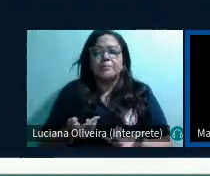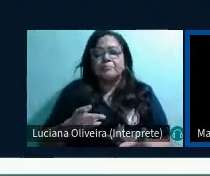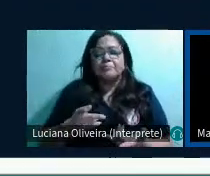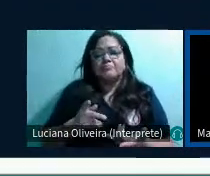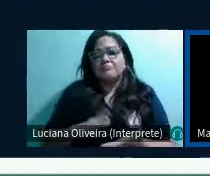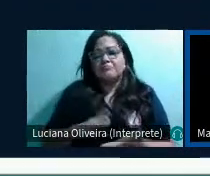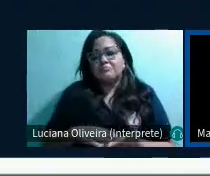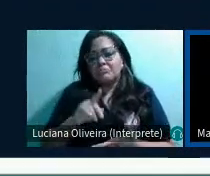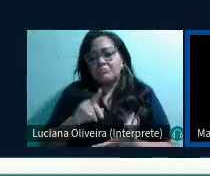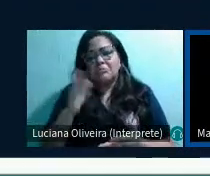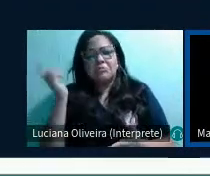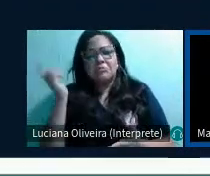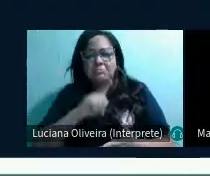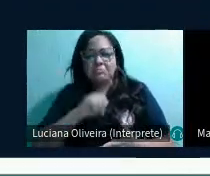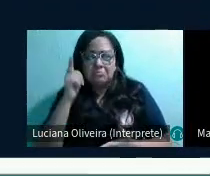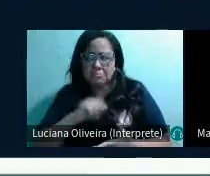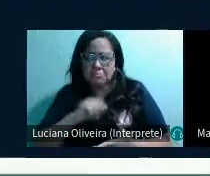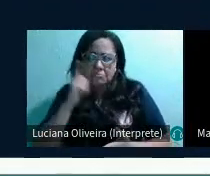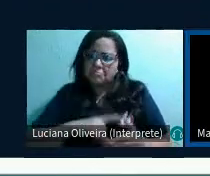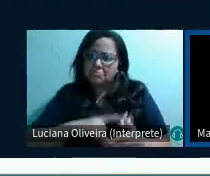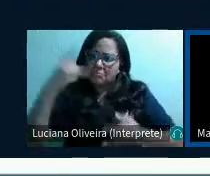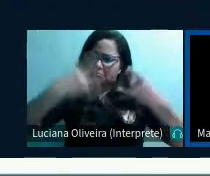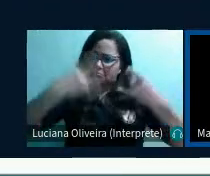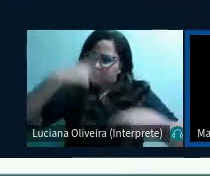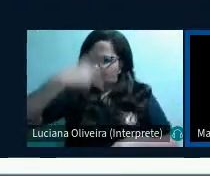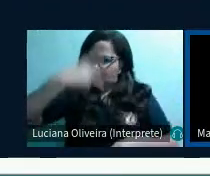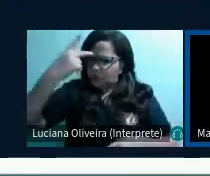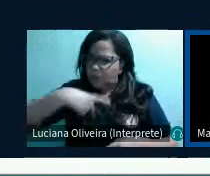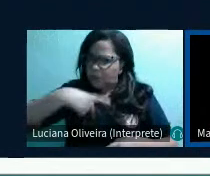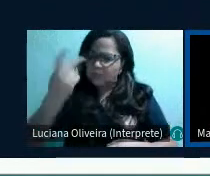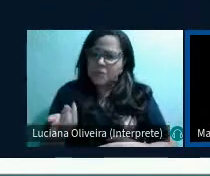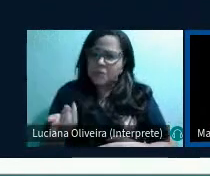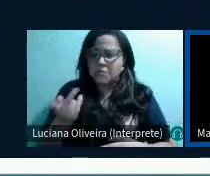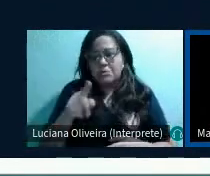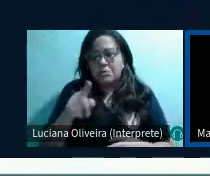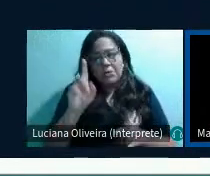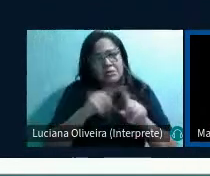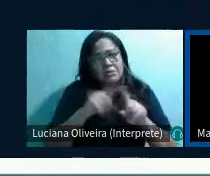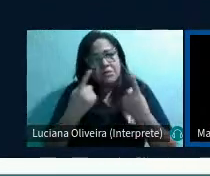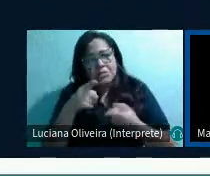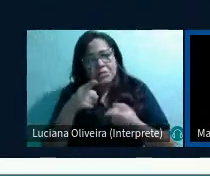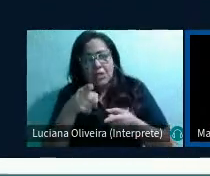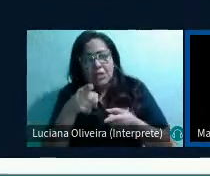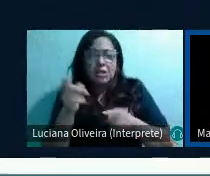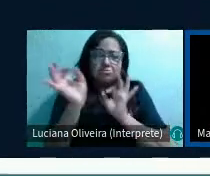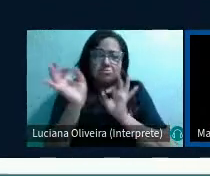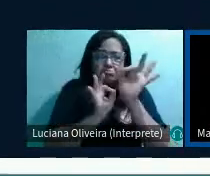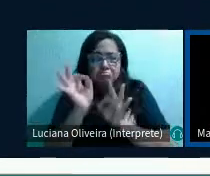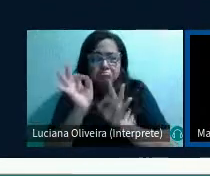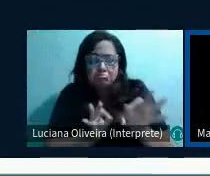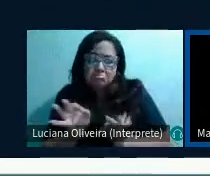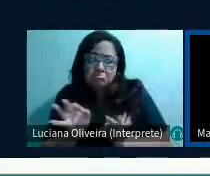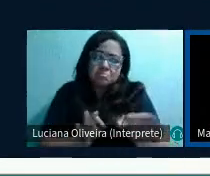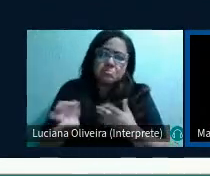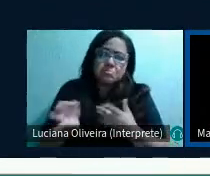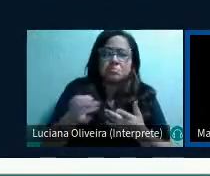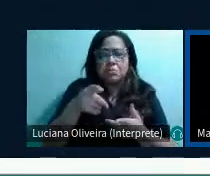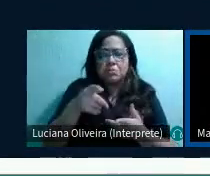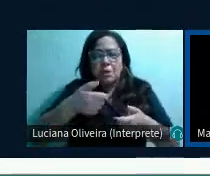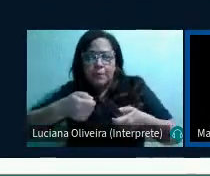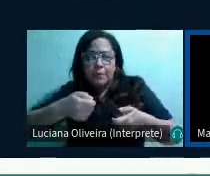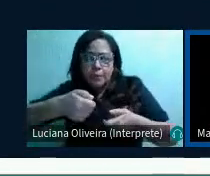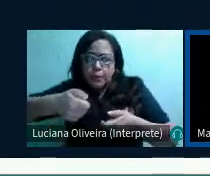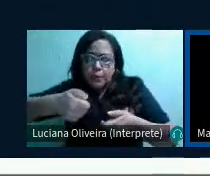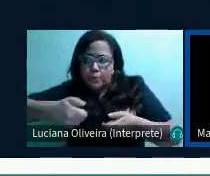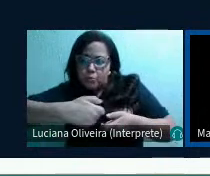maneira autônoma, de acordo com o que você quer, né? Você programa ele, você comanda ele, faz ele